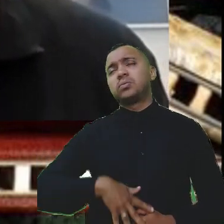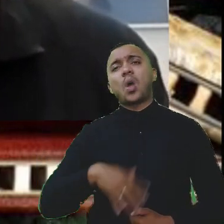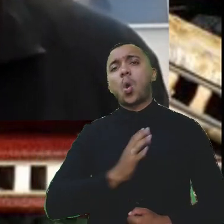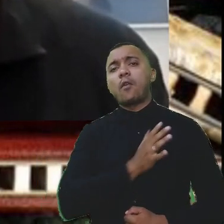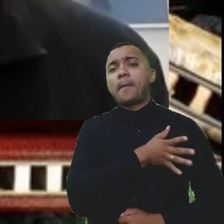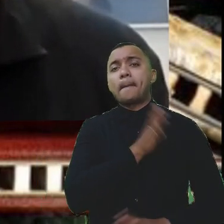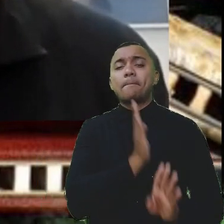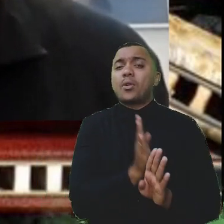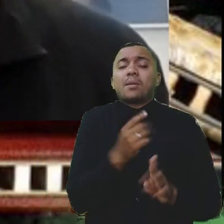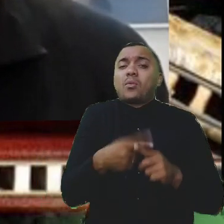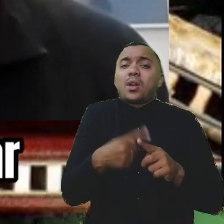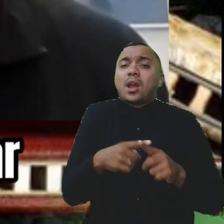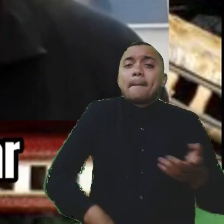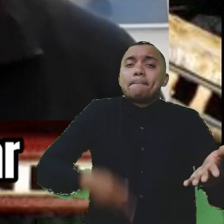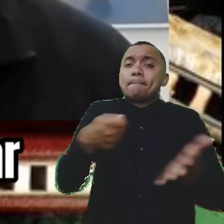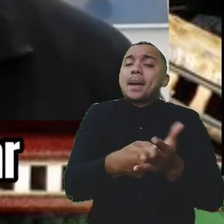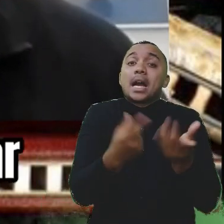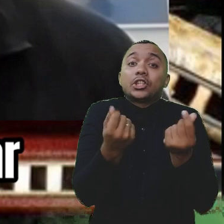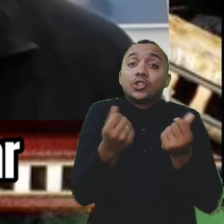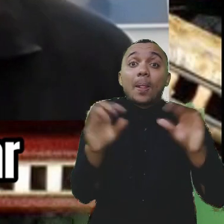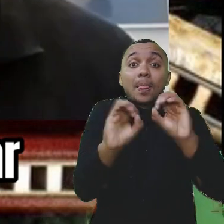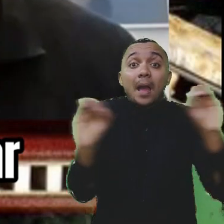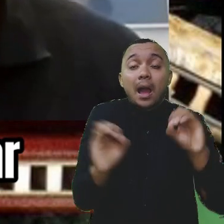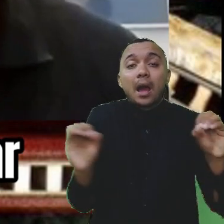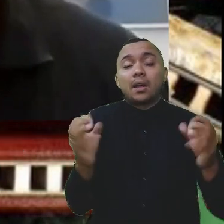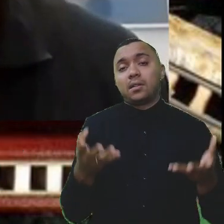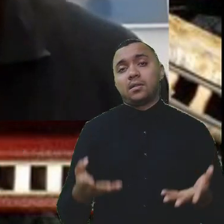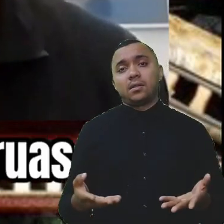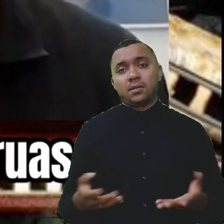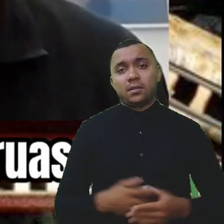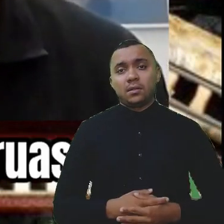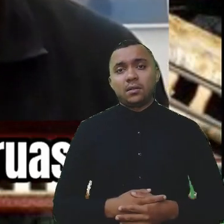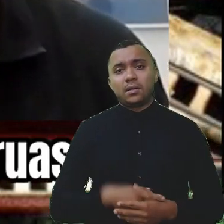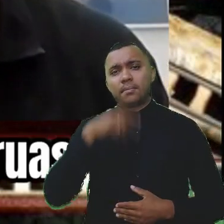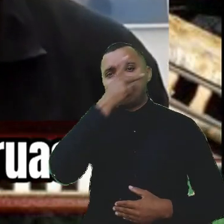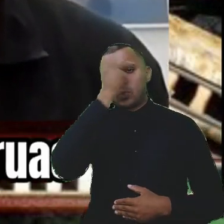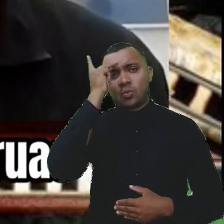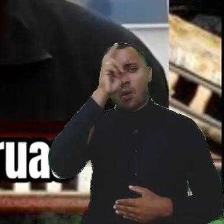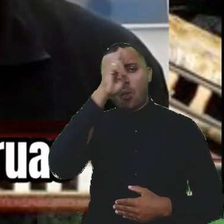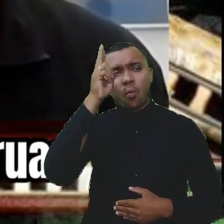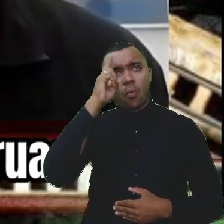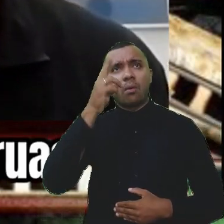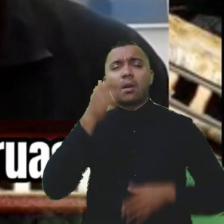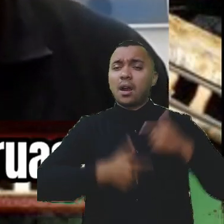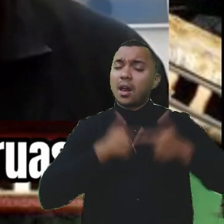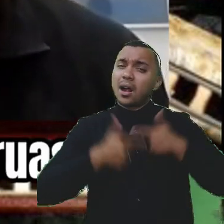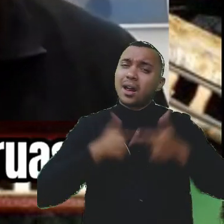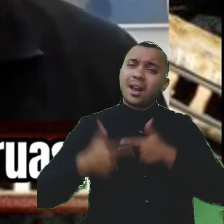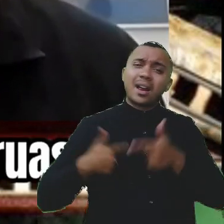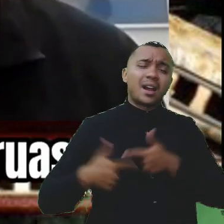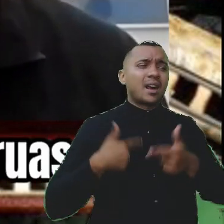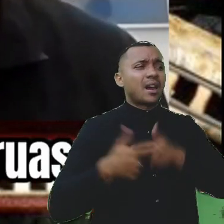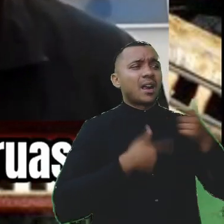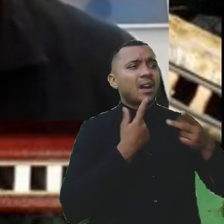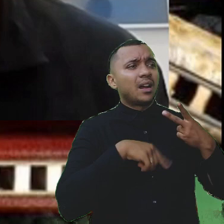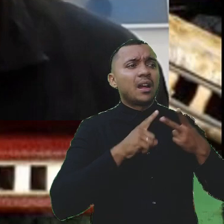paga nada. Os caras de Uber ficam tendo que rodar, não sei, os entregadores do iFood se matam nas ruas, e